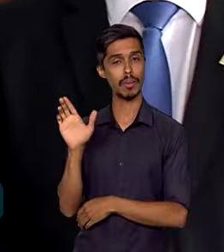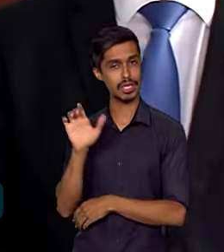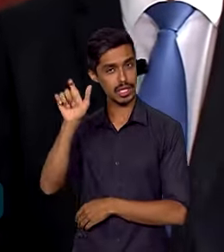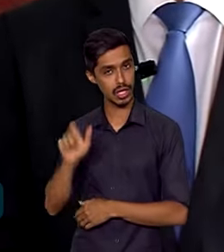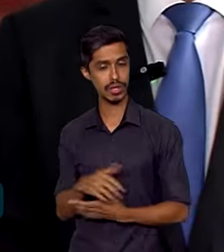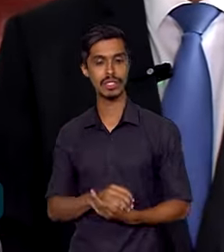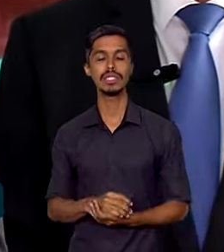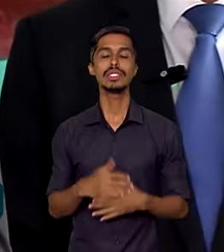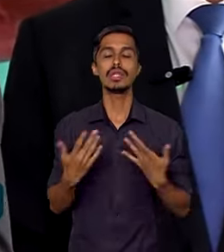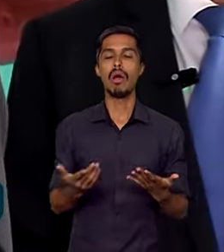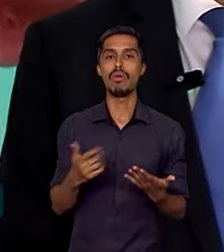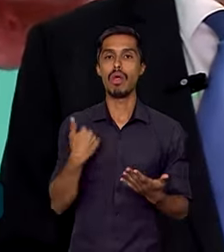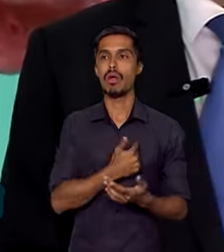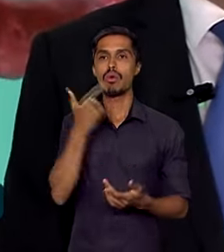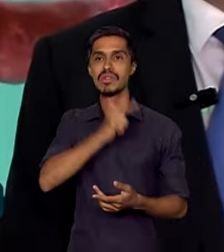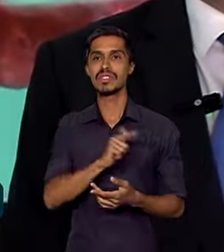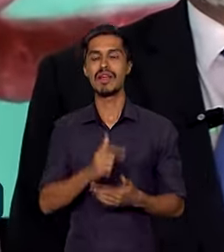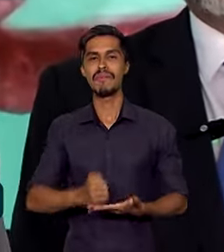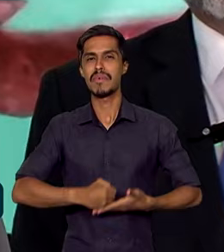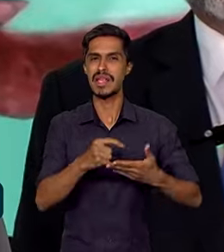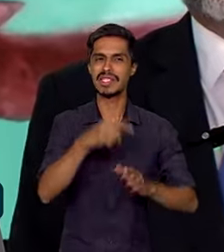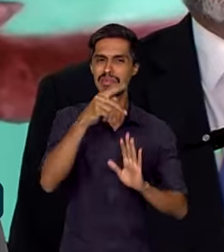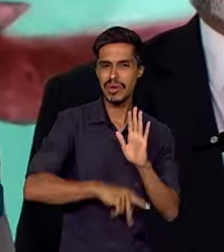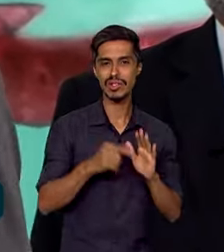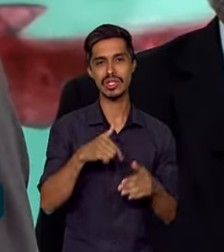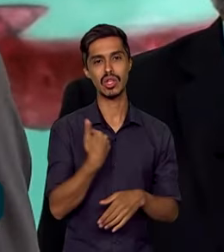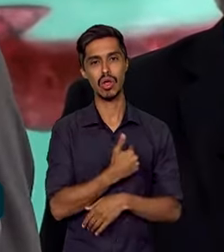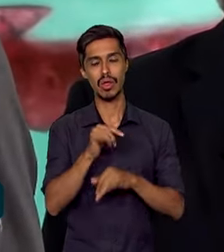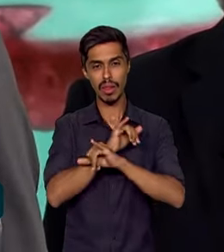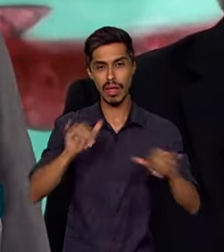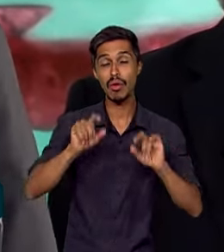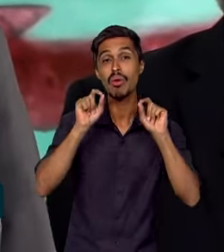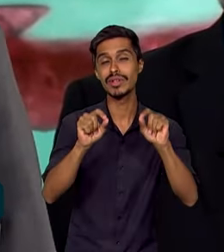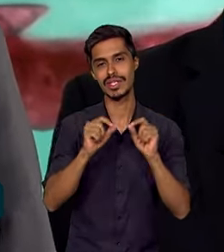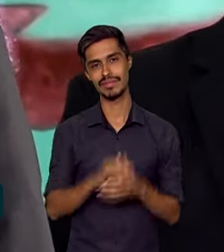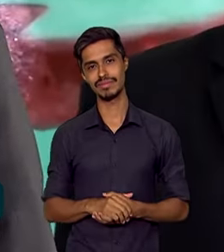Lula, para que a gente busque fortalecer essa campanha. E aqui o nosso recado é